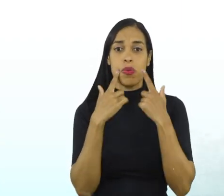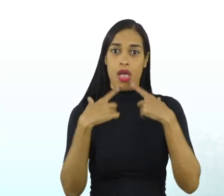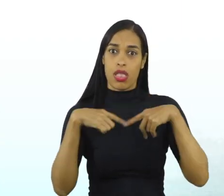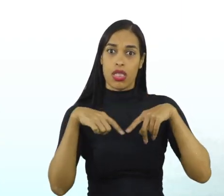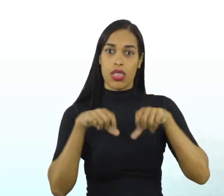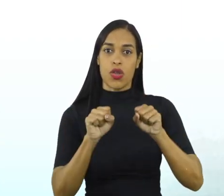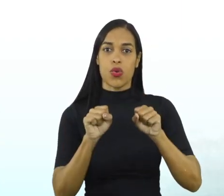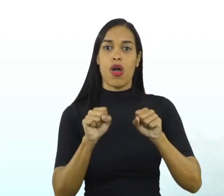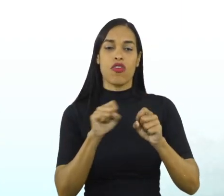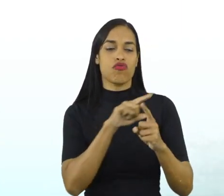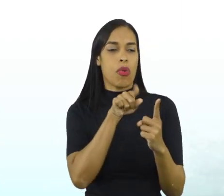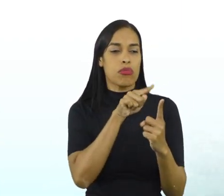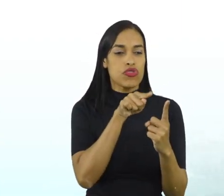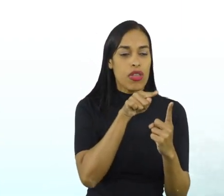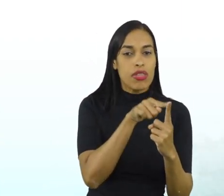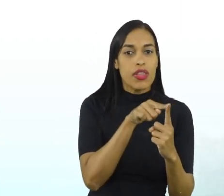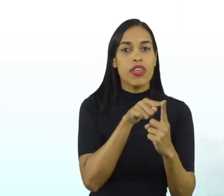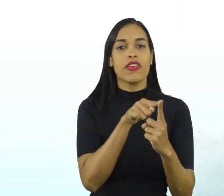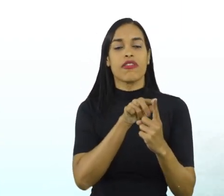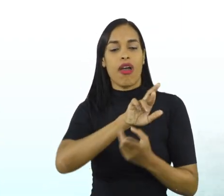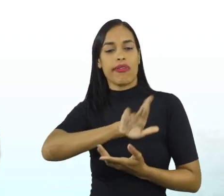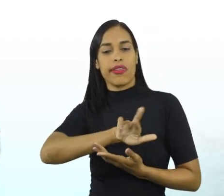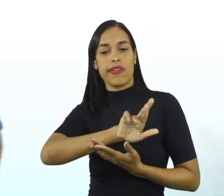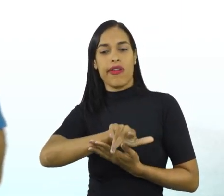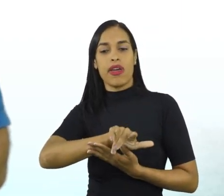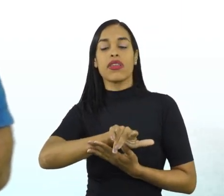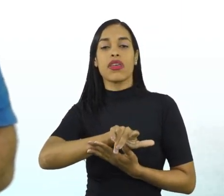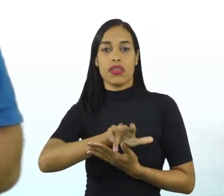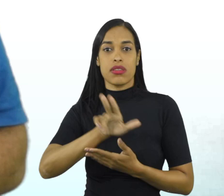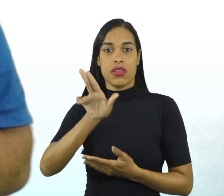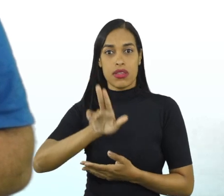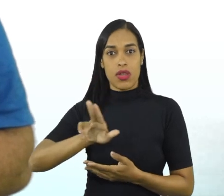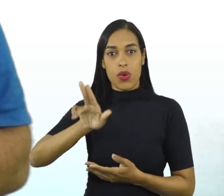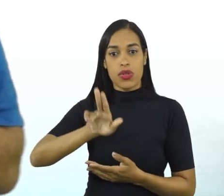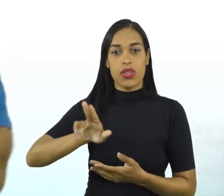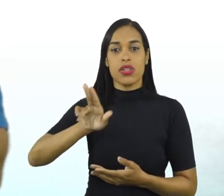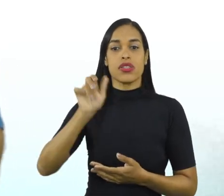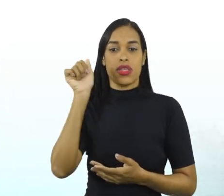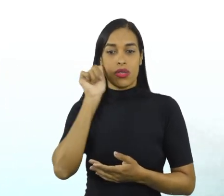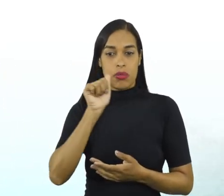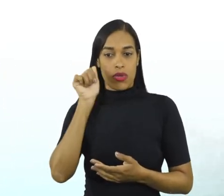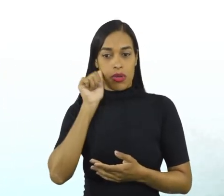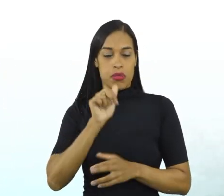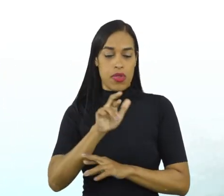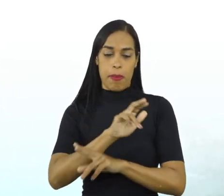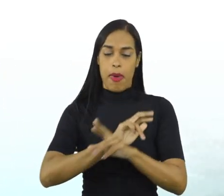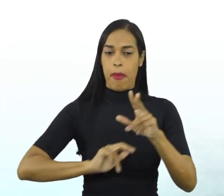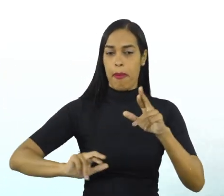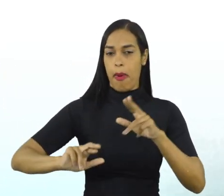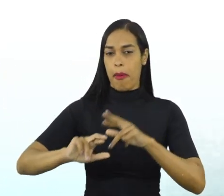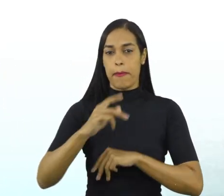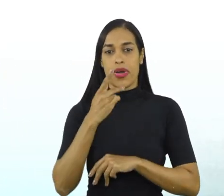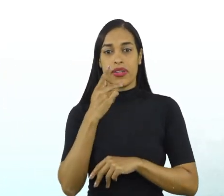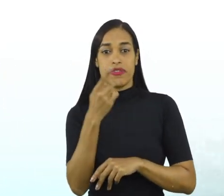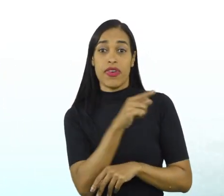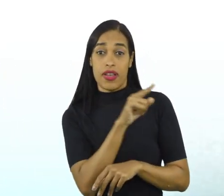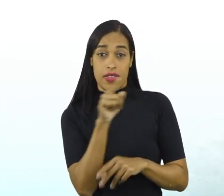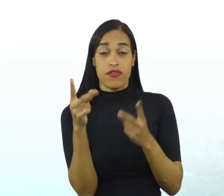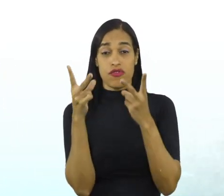uma linguagem de forma objetiva, de maneira objetiva, bem diferente da utilizada pela mulher. Então é uma diversidade de falar. Então você já